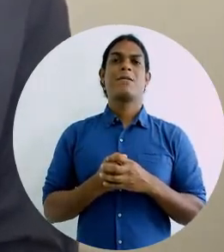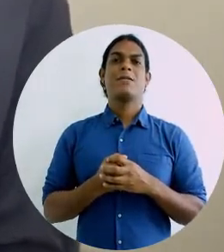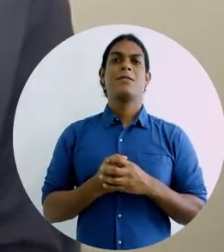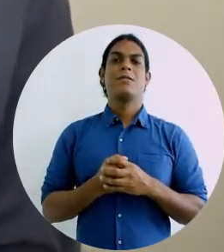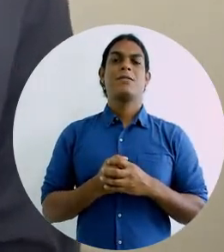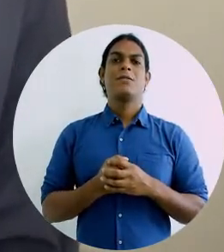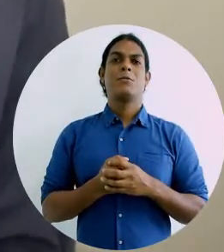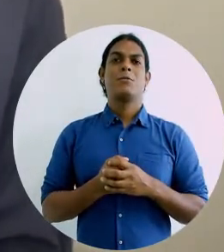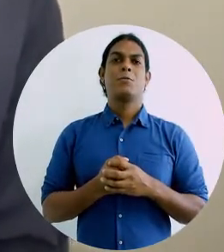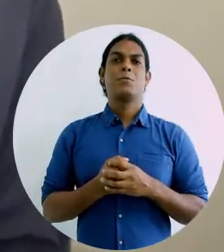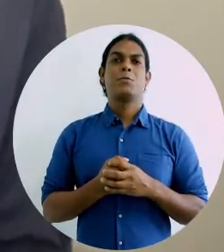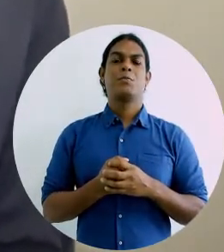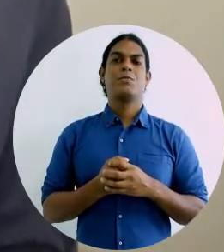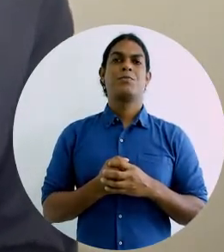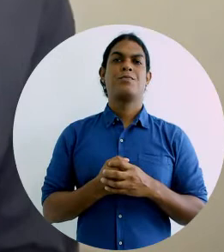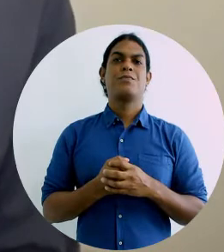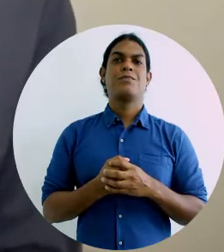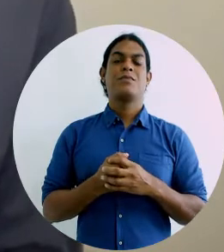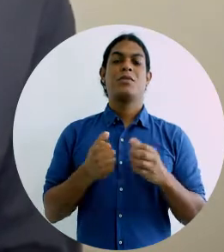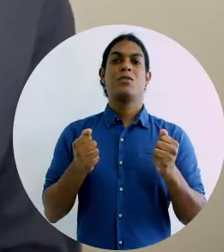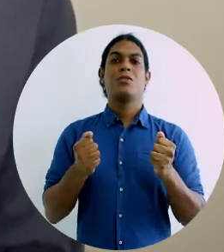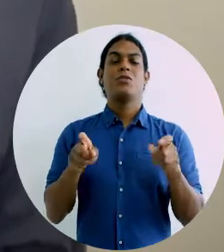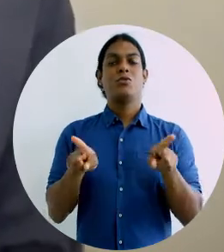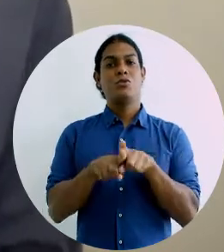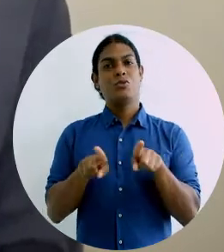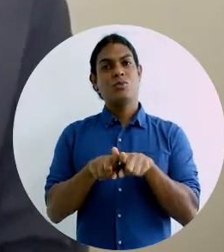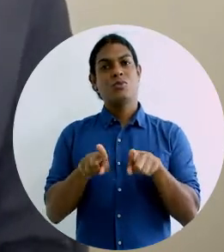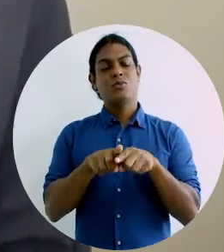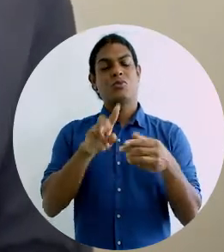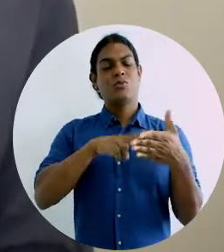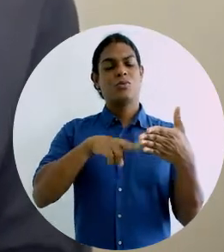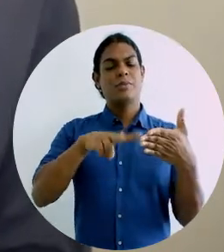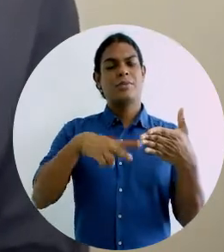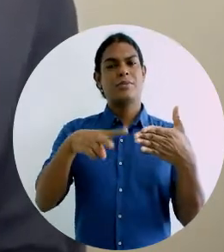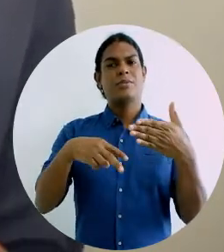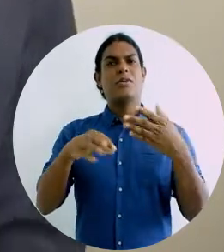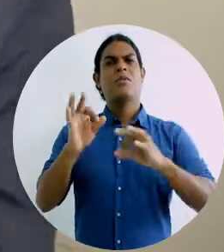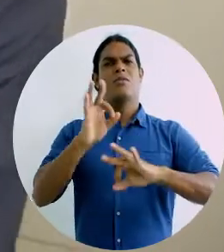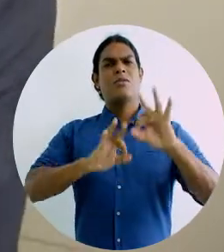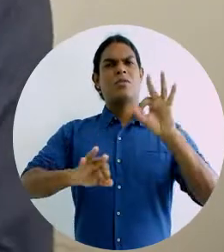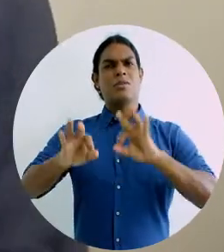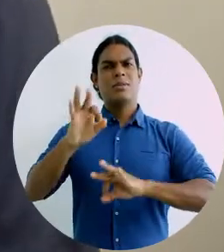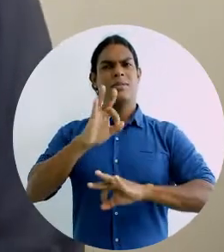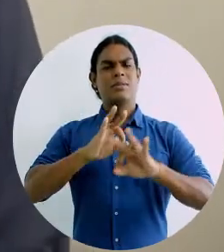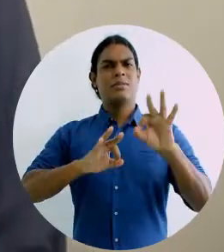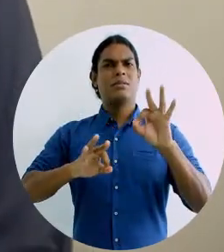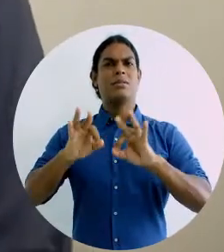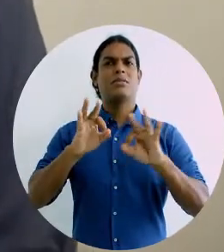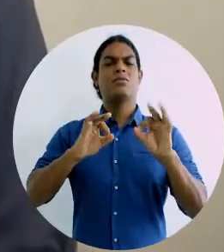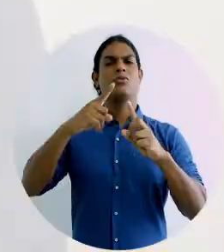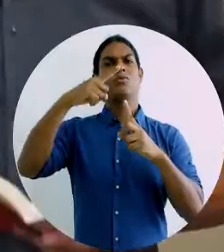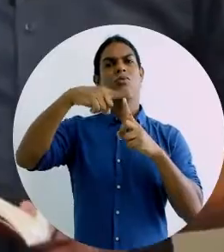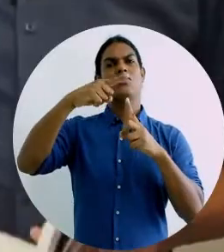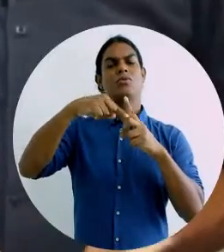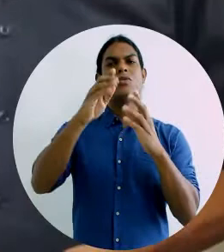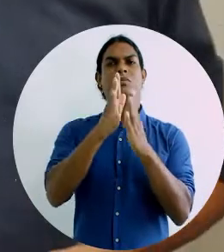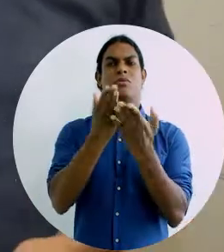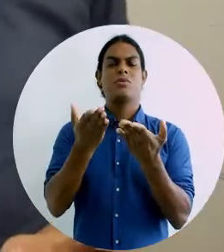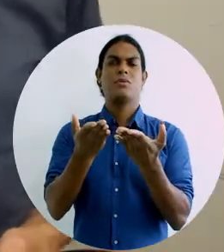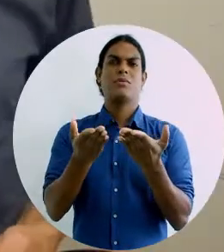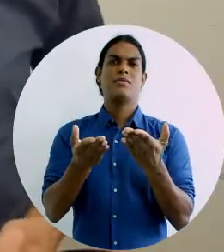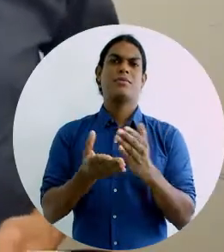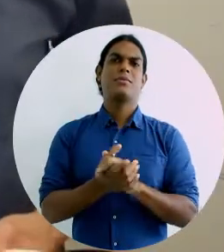os leitores, nós desenvolvemos essa coleção de acordo com a necessidade e os desejos desses leitores.